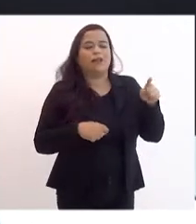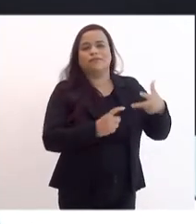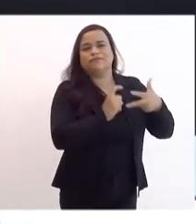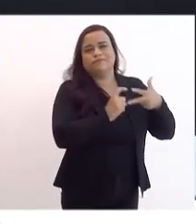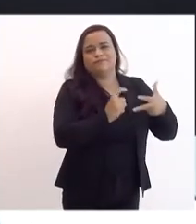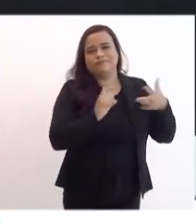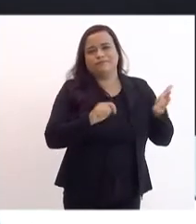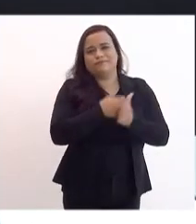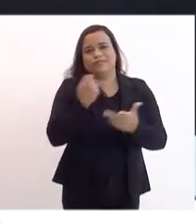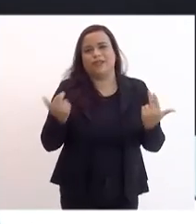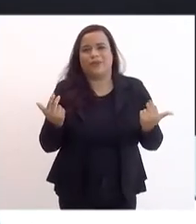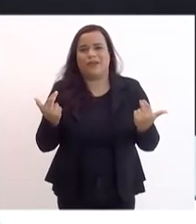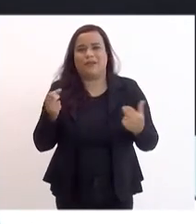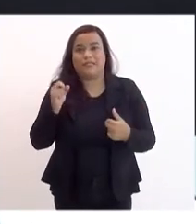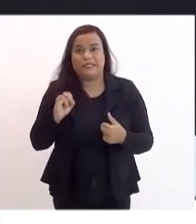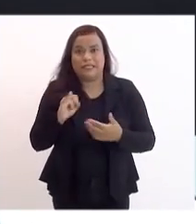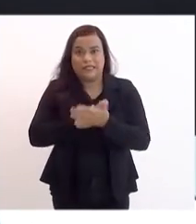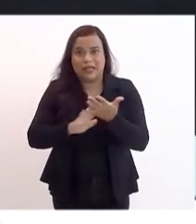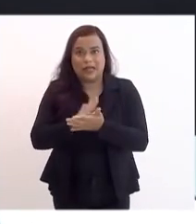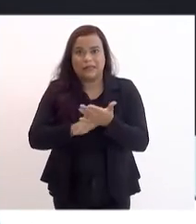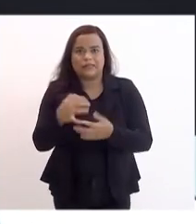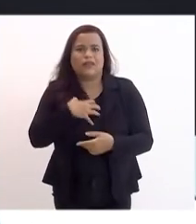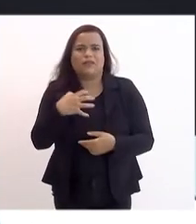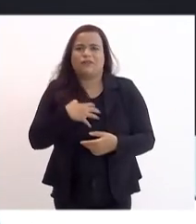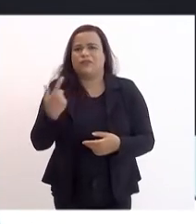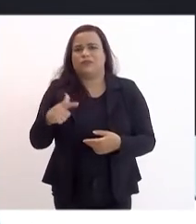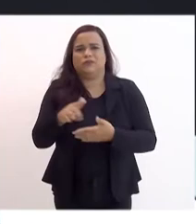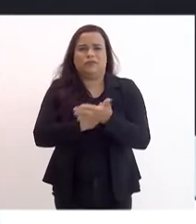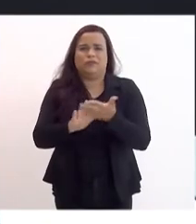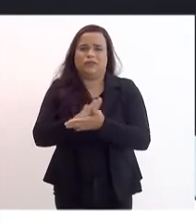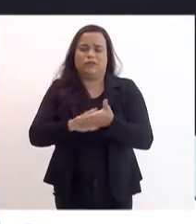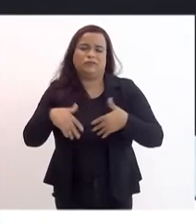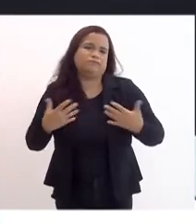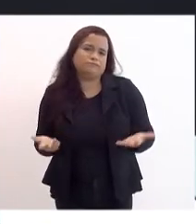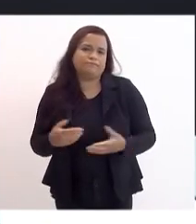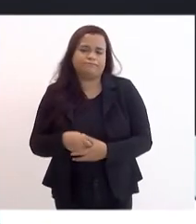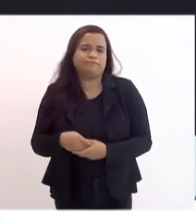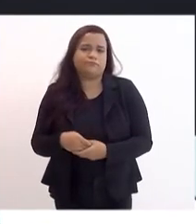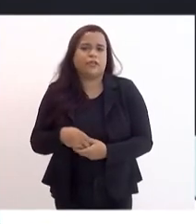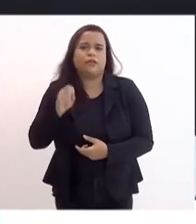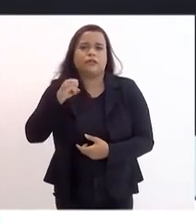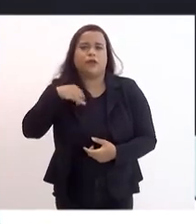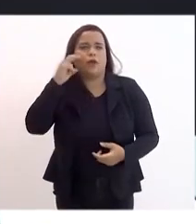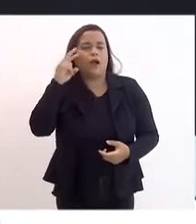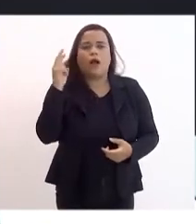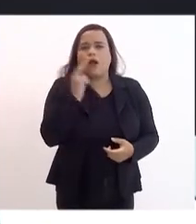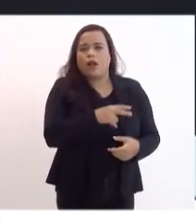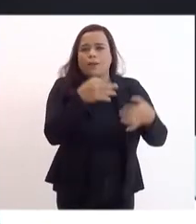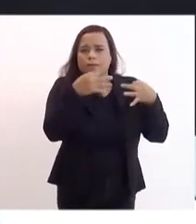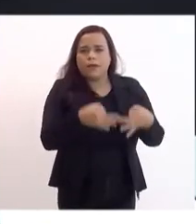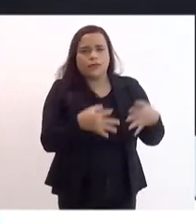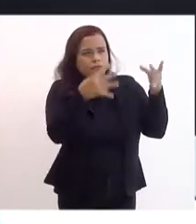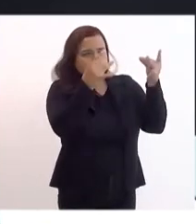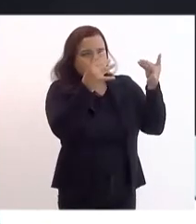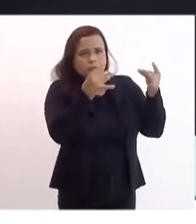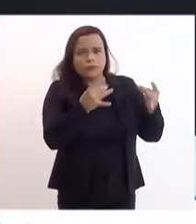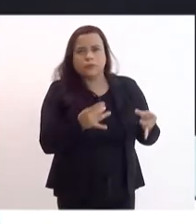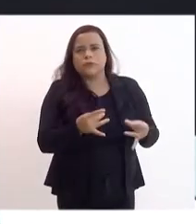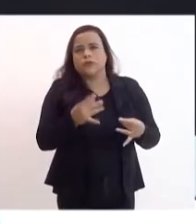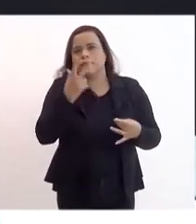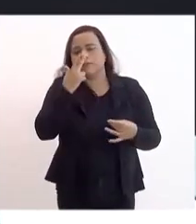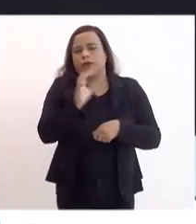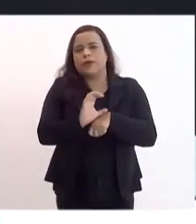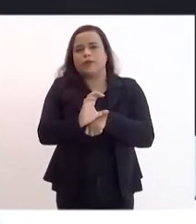senão não vai ter efeito nenhum. E se eu for olhar ao pé da letra, ele é